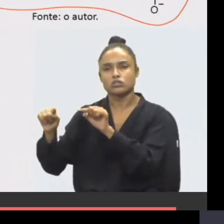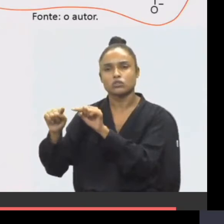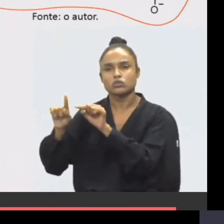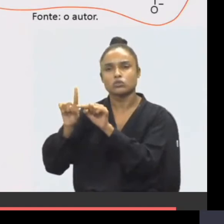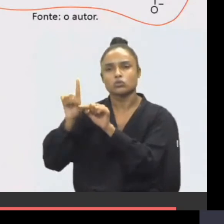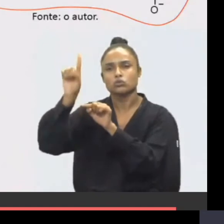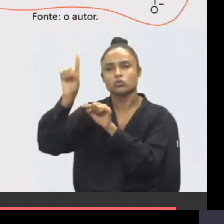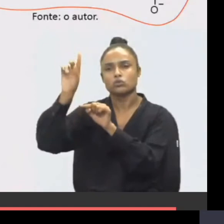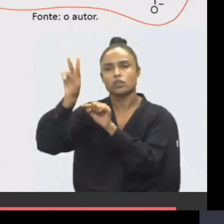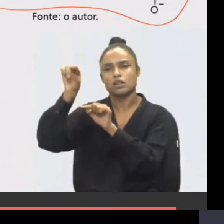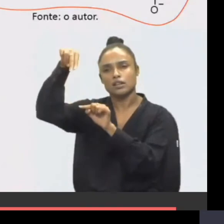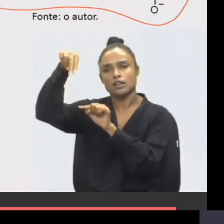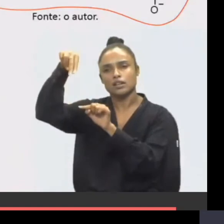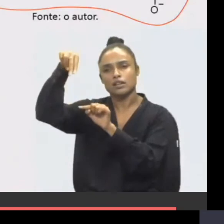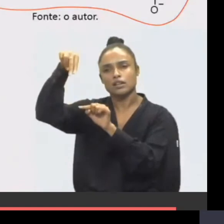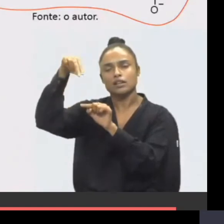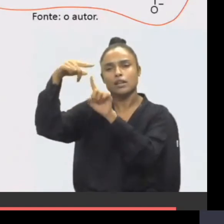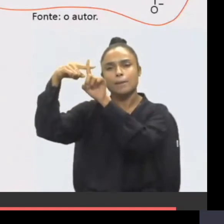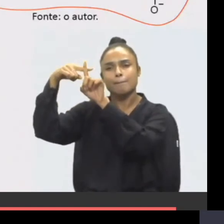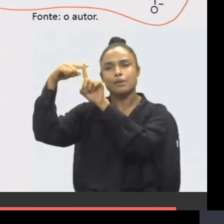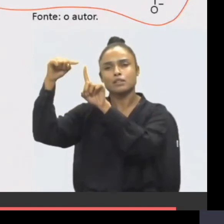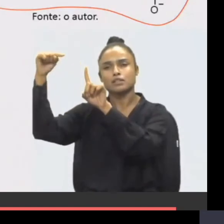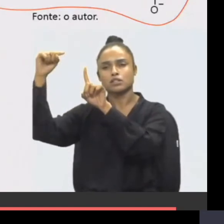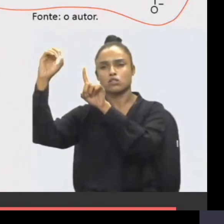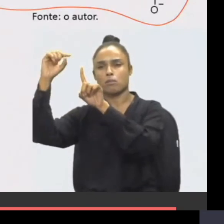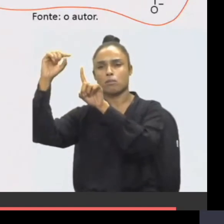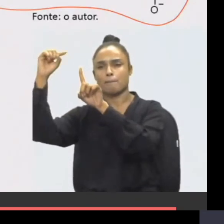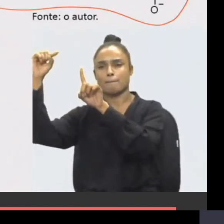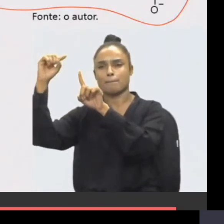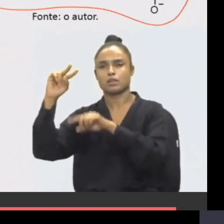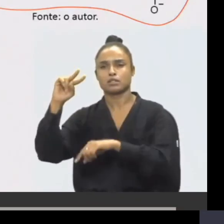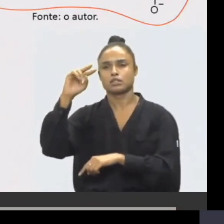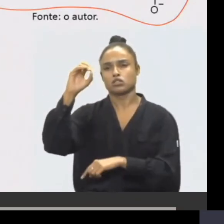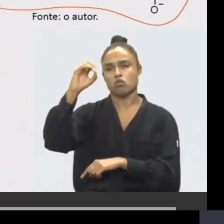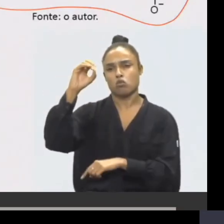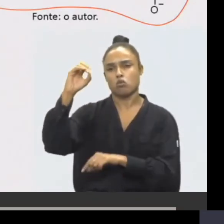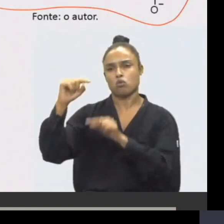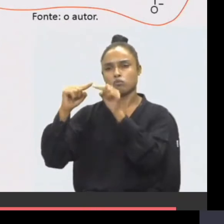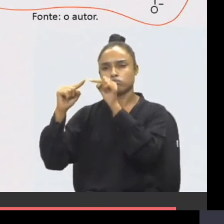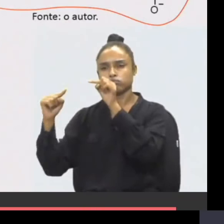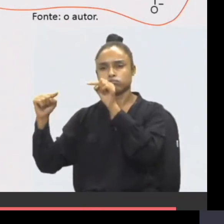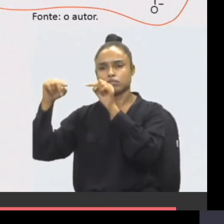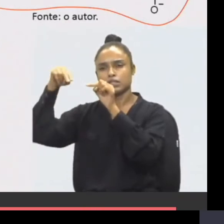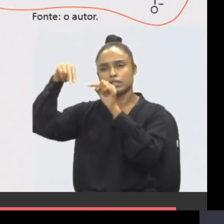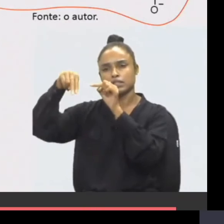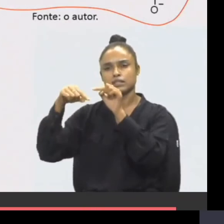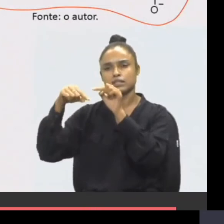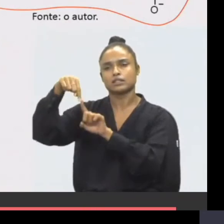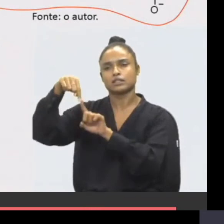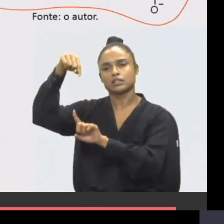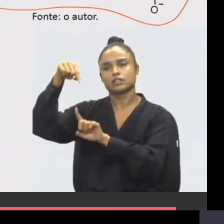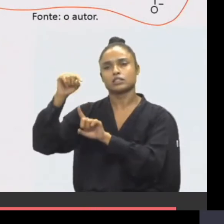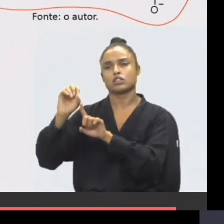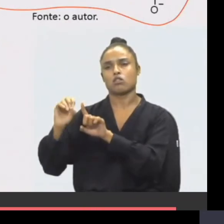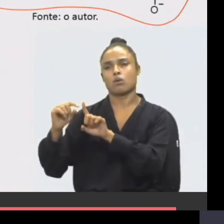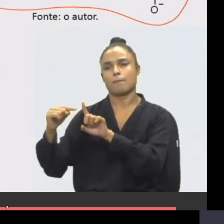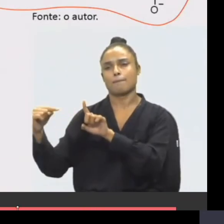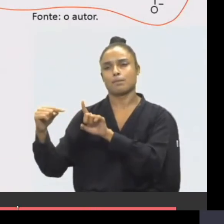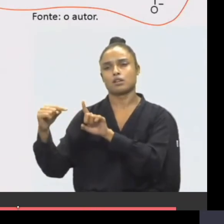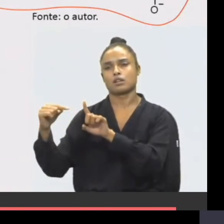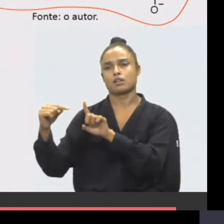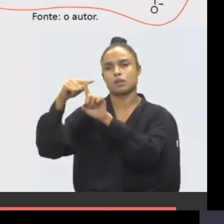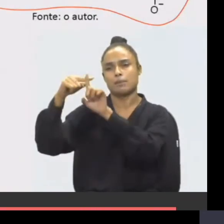reagirem com 2,4 de nitrofenilhidrazina em meio ácido, eles vão dar origem então a um precipitado. Então